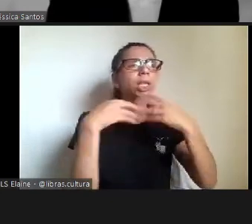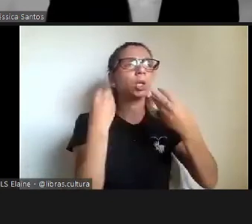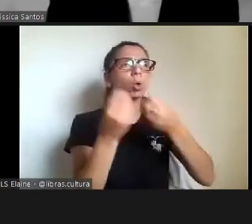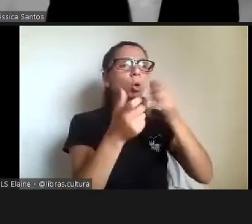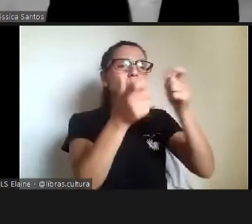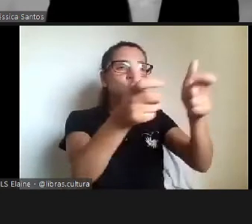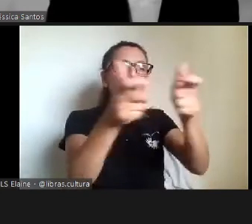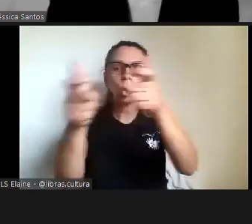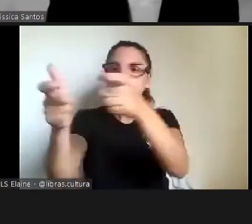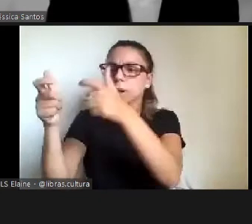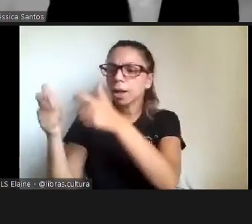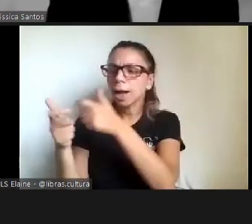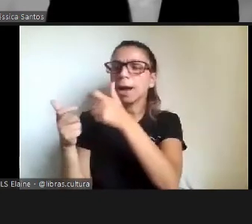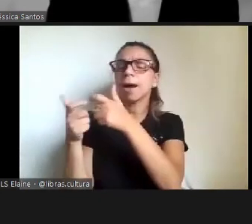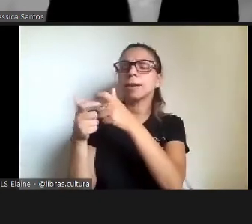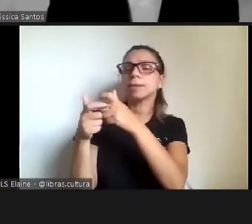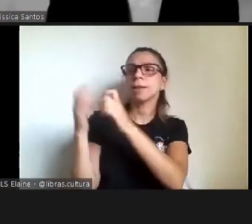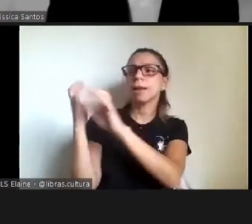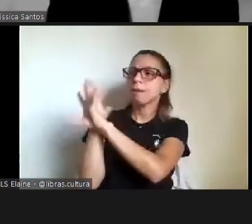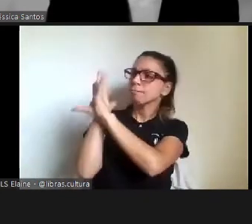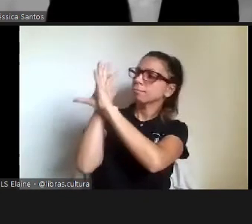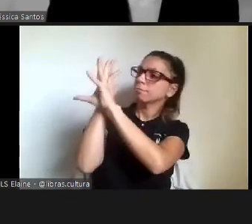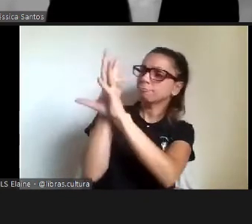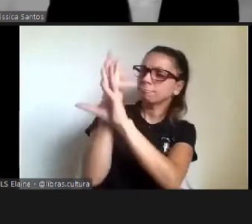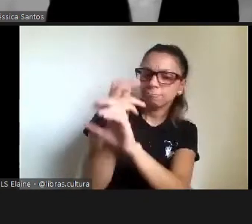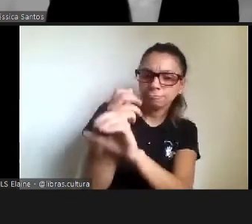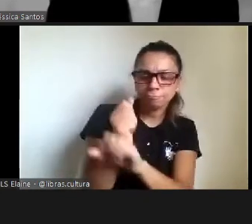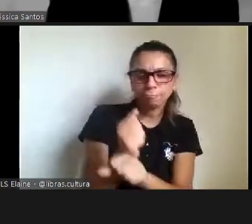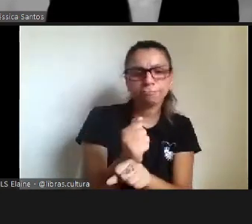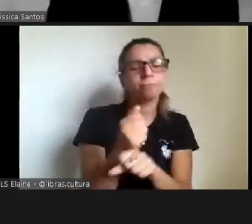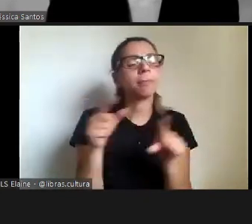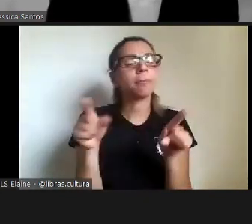escrita, os lugares das